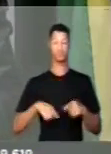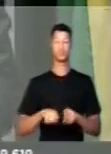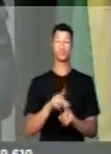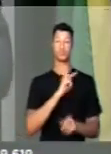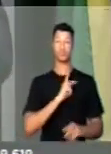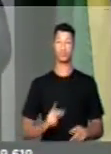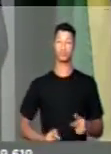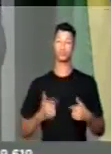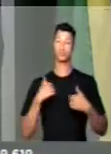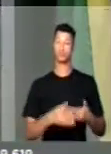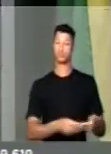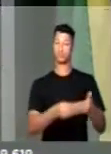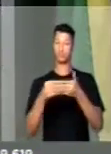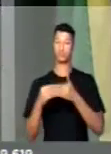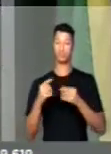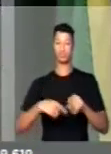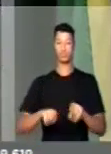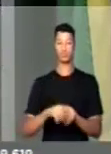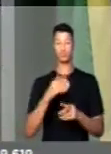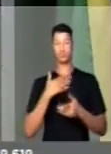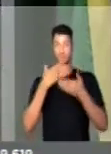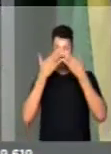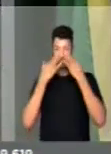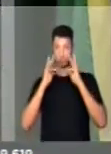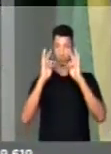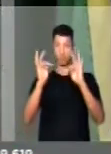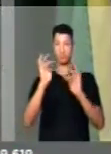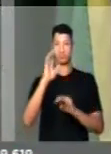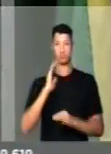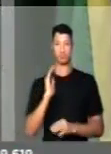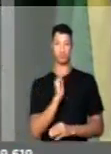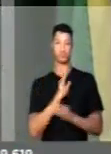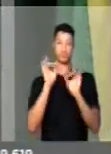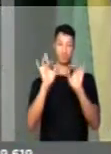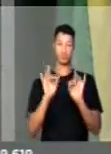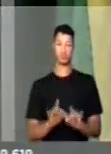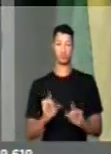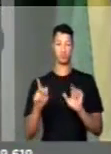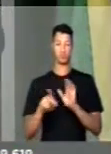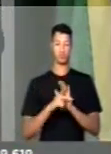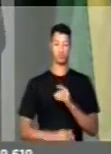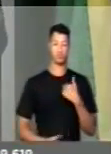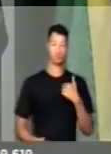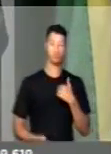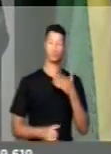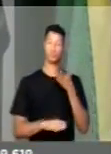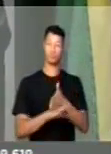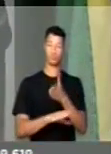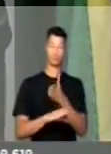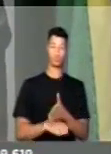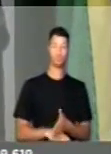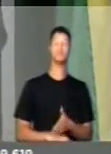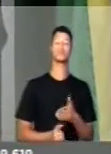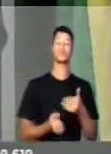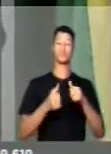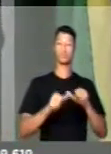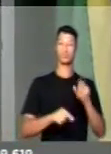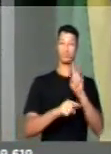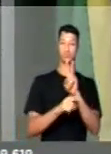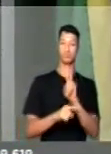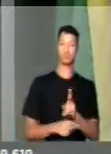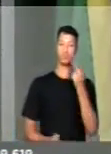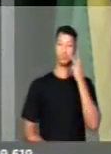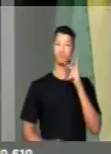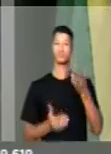presidente. Eu trago aqui, portanto, o meu testemunho, que a comissão especial que eu estou participando está zelando